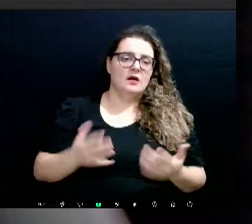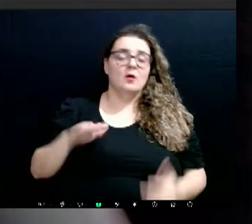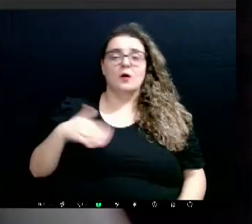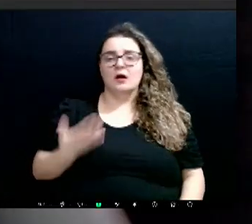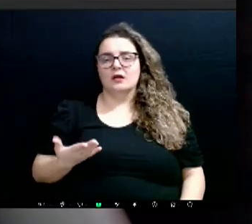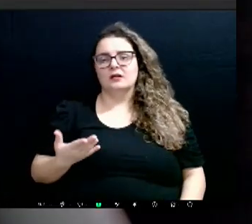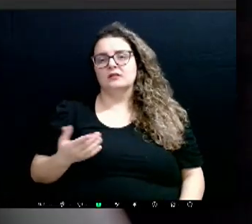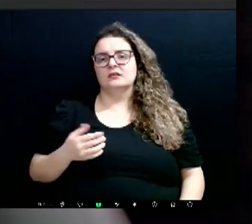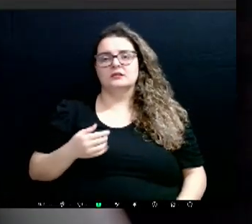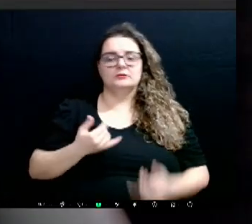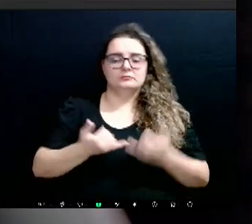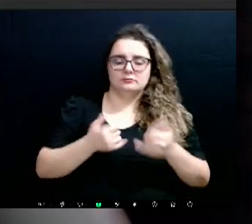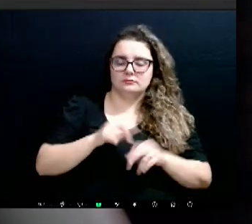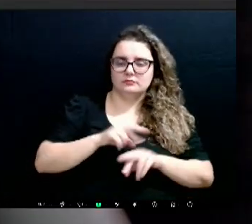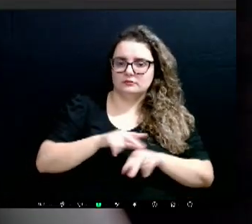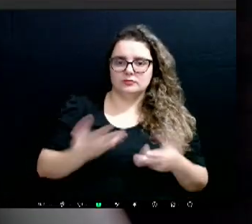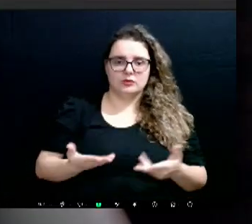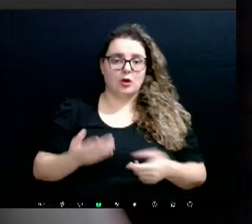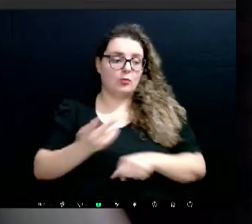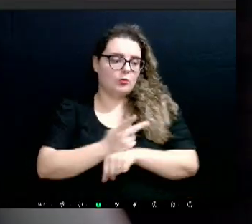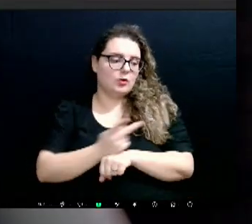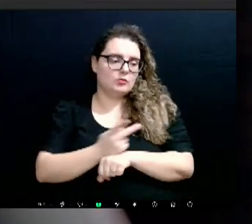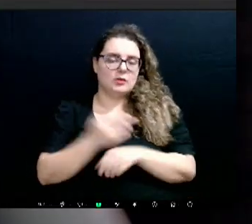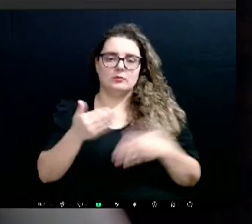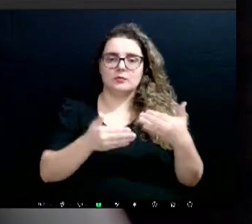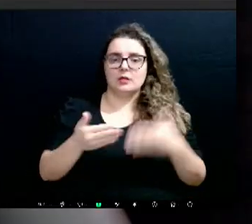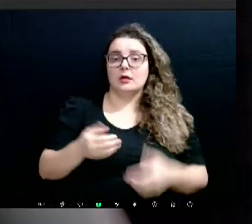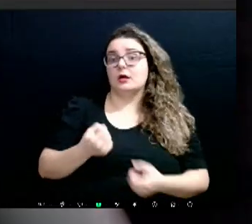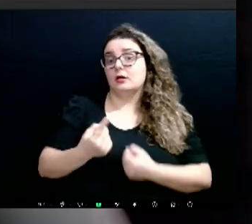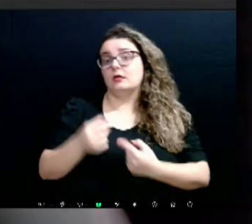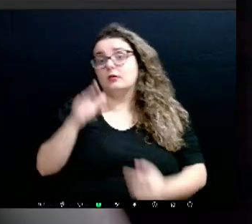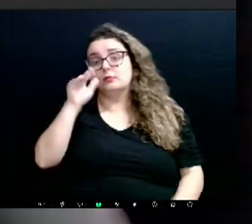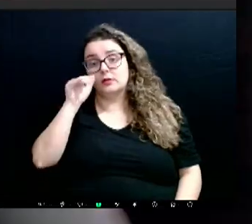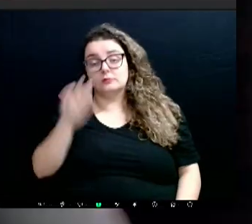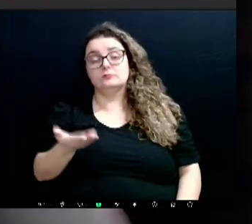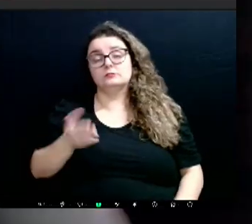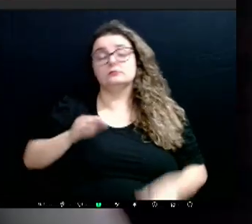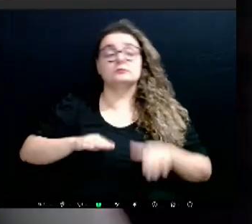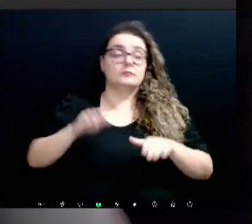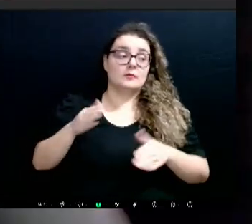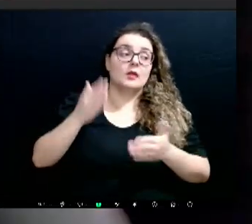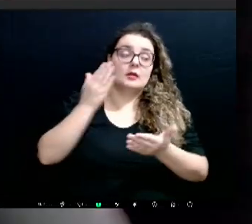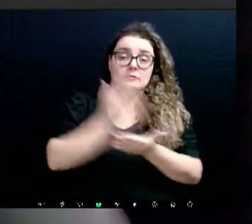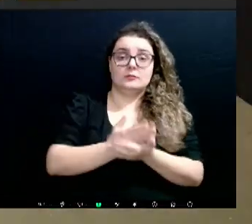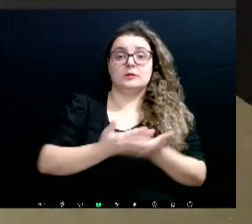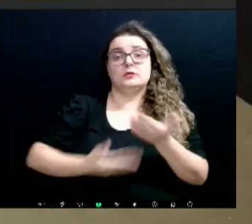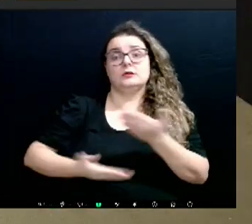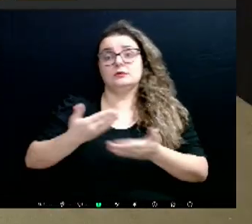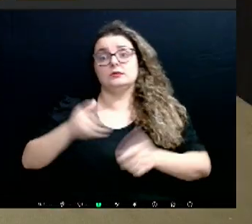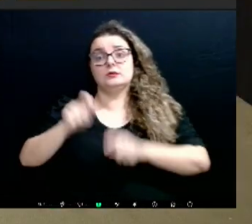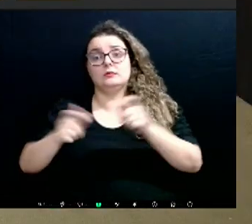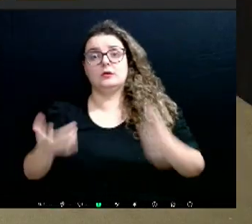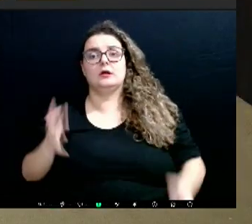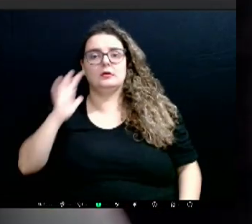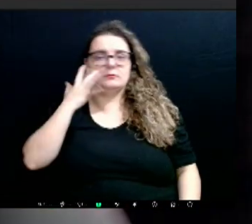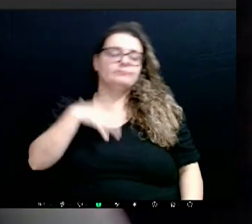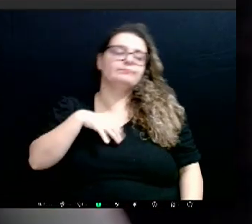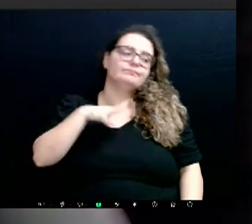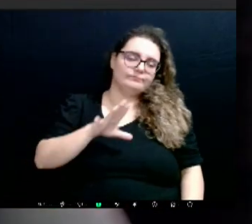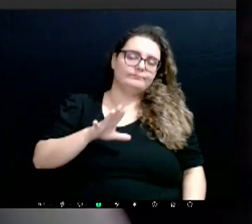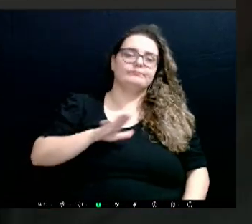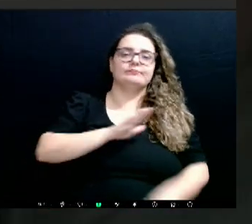estar procurando, acessando alguma curiosidade. Então, às vezes, você deixa muito de interagir com o outro. Acho que essa seria a contribuição